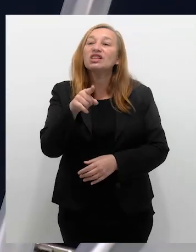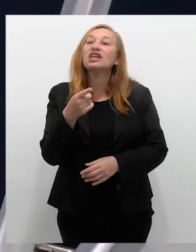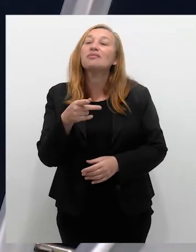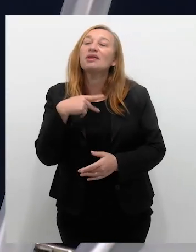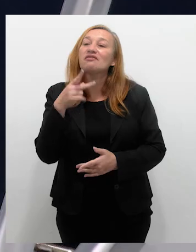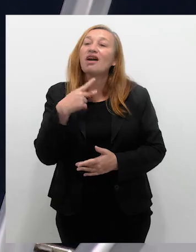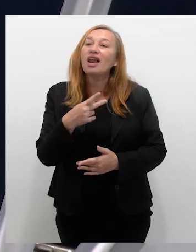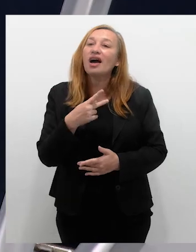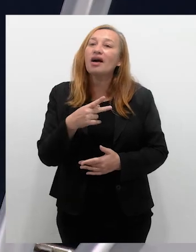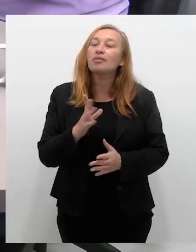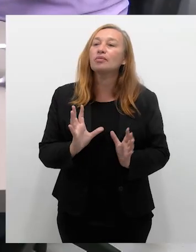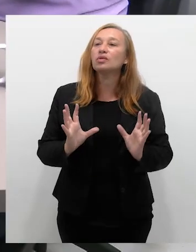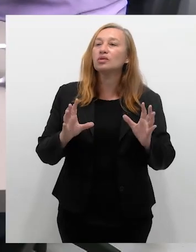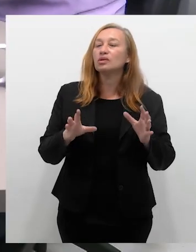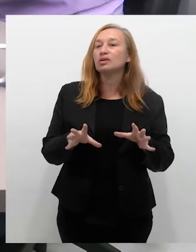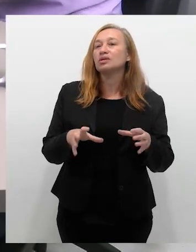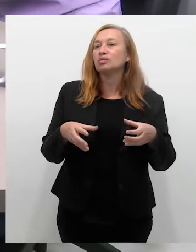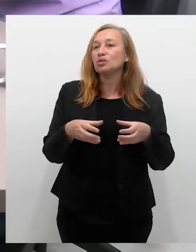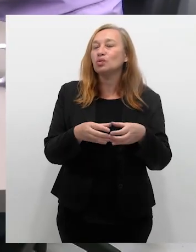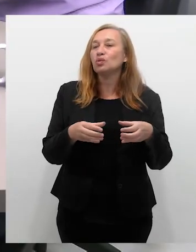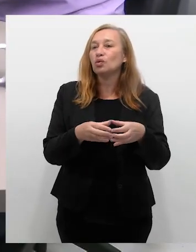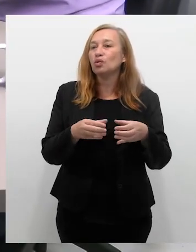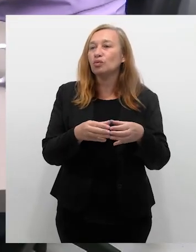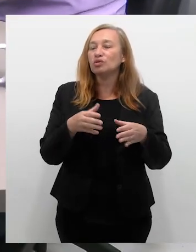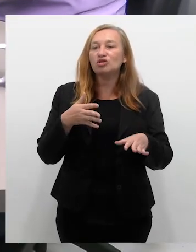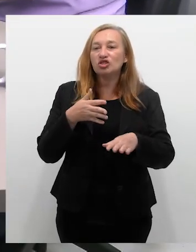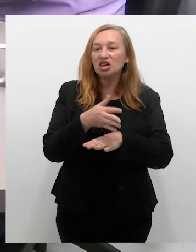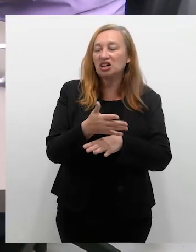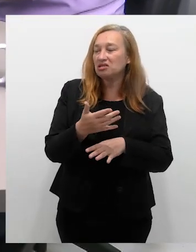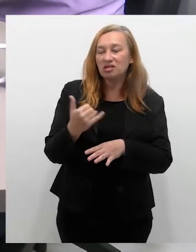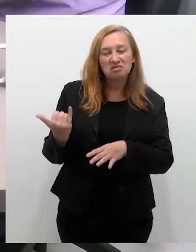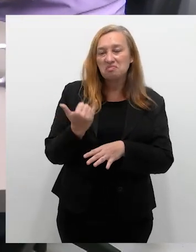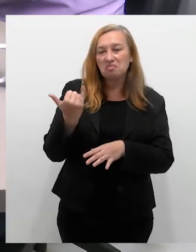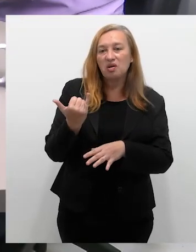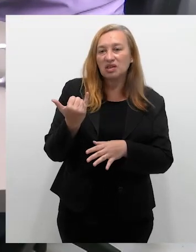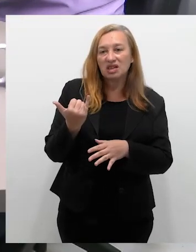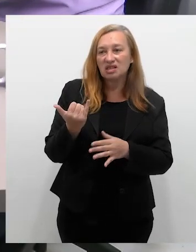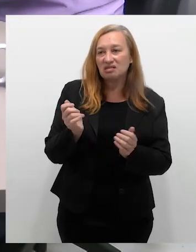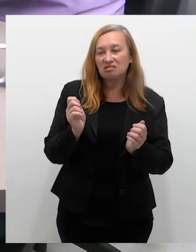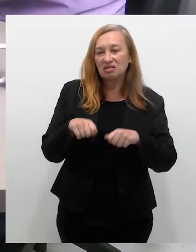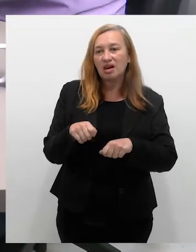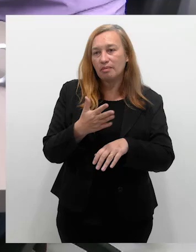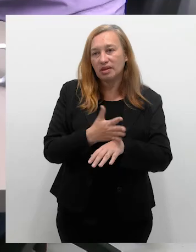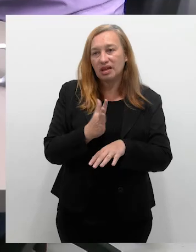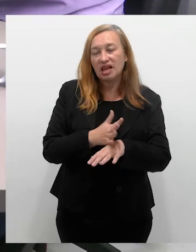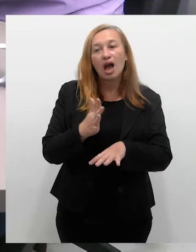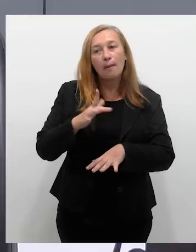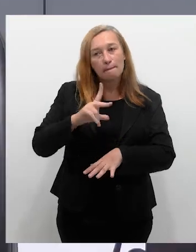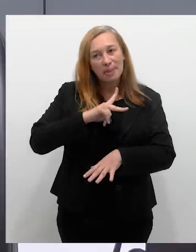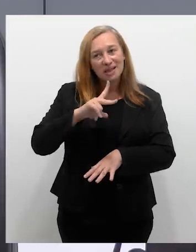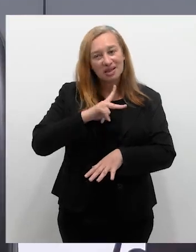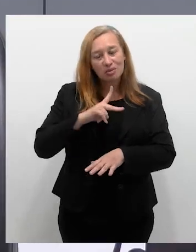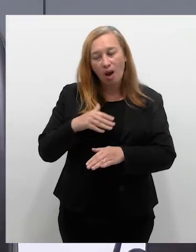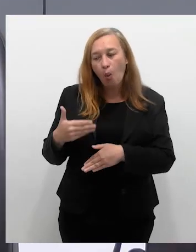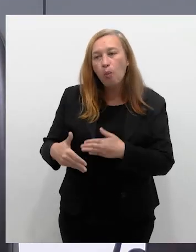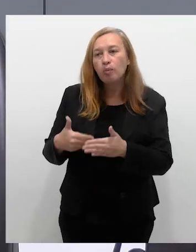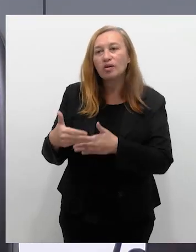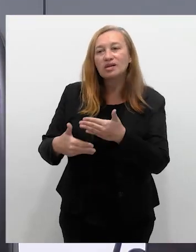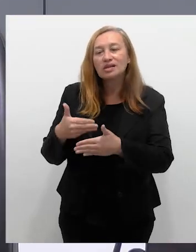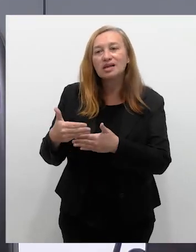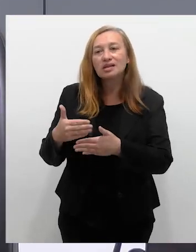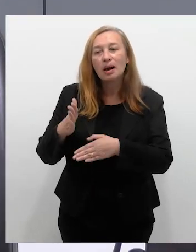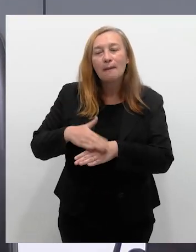para dizer para a galera que vibra nessa frequência aí, de não dar tanta importância ao processo? Porque, particularmente, eu acho o